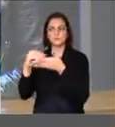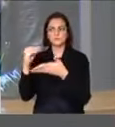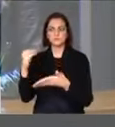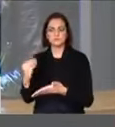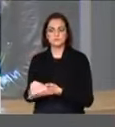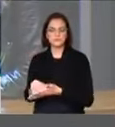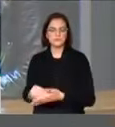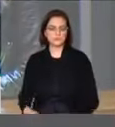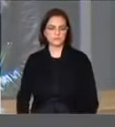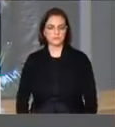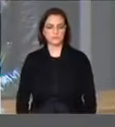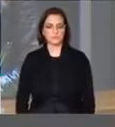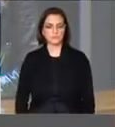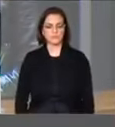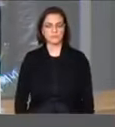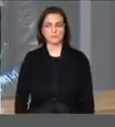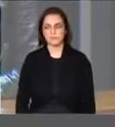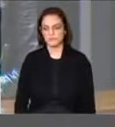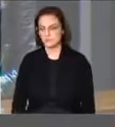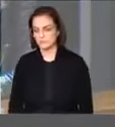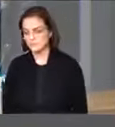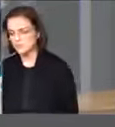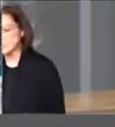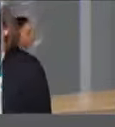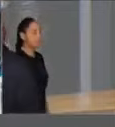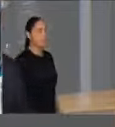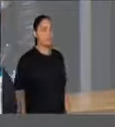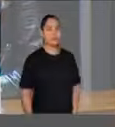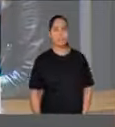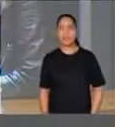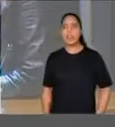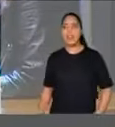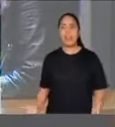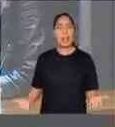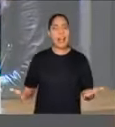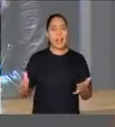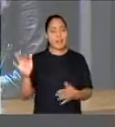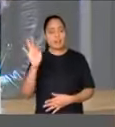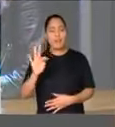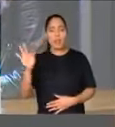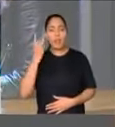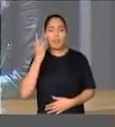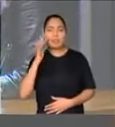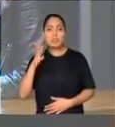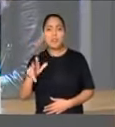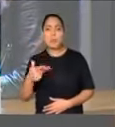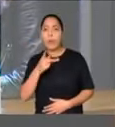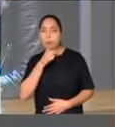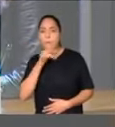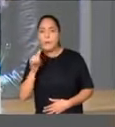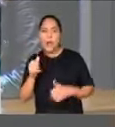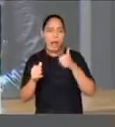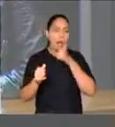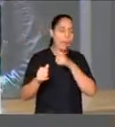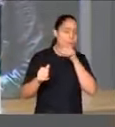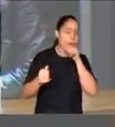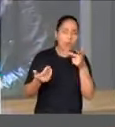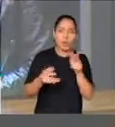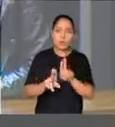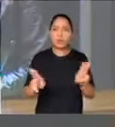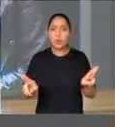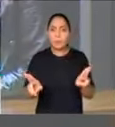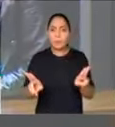das crianças, eles ficam lá sem saber que nome eles colocam no nome do pai, no nome da mãe, apesar de no documento sair